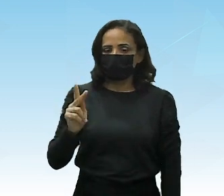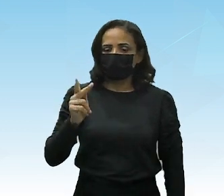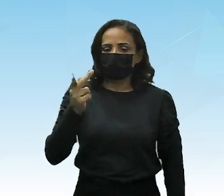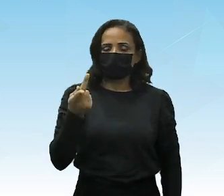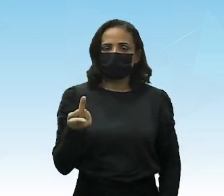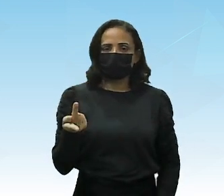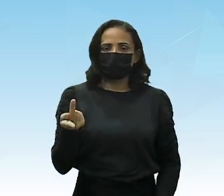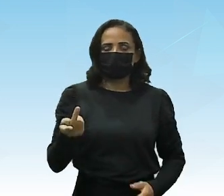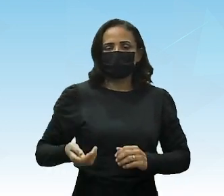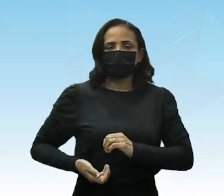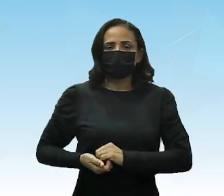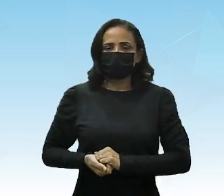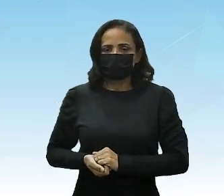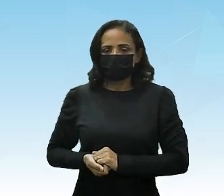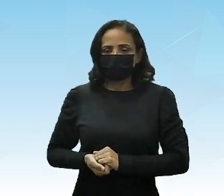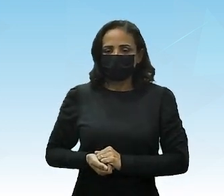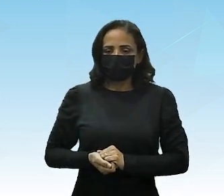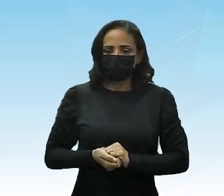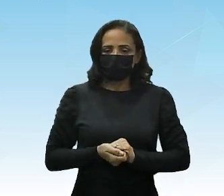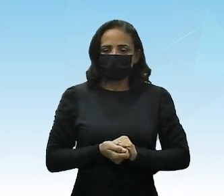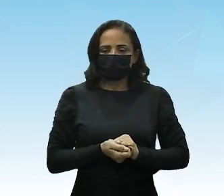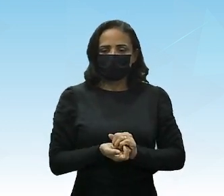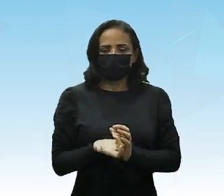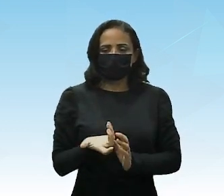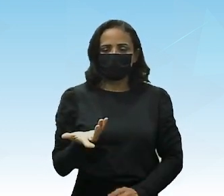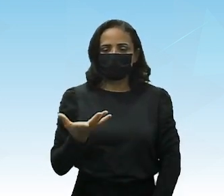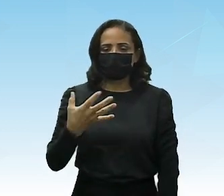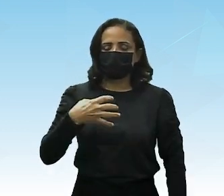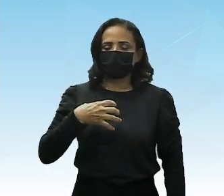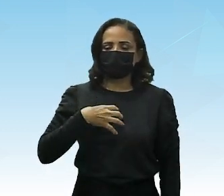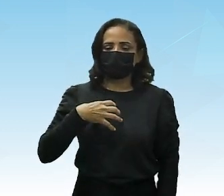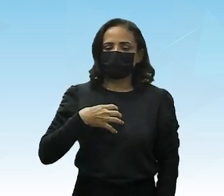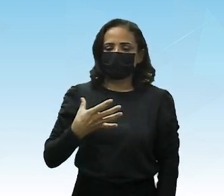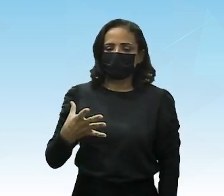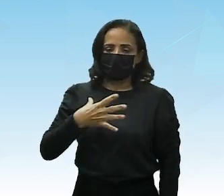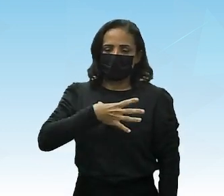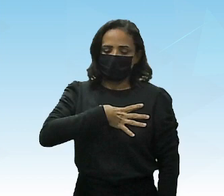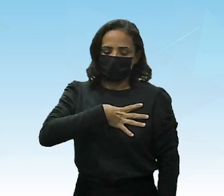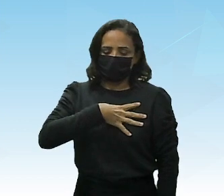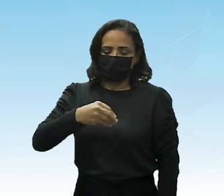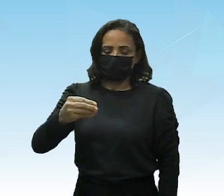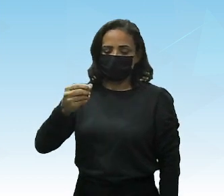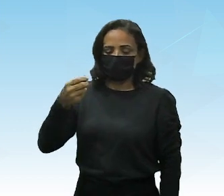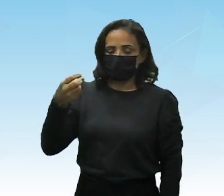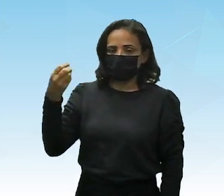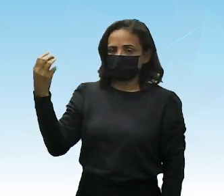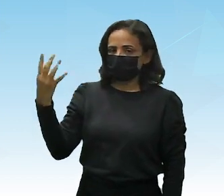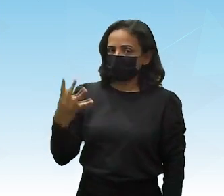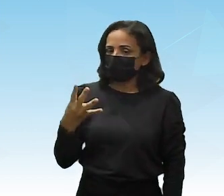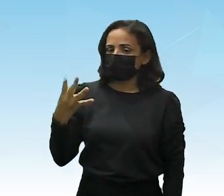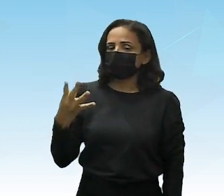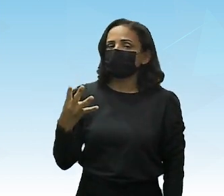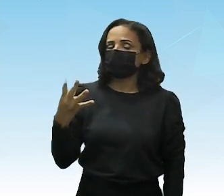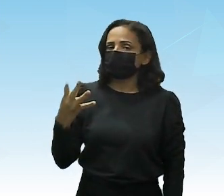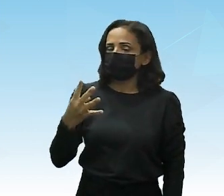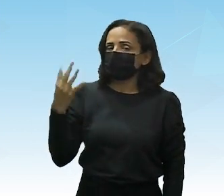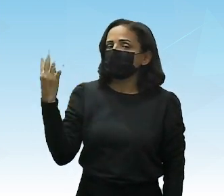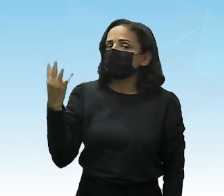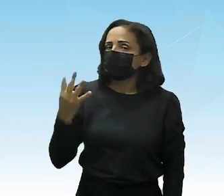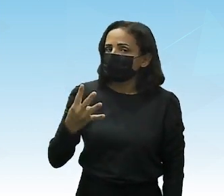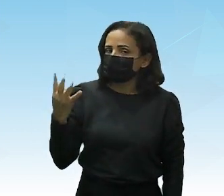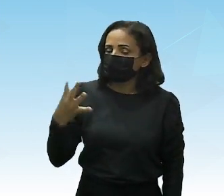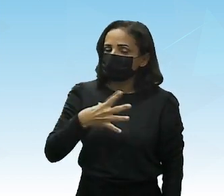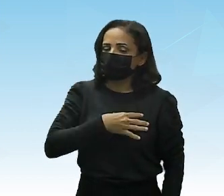vai entrar no corpo positivo, fazendo com que esse quarto filho, que é quarto filho